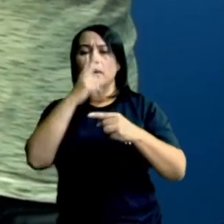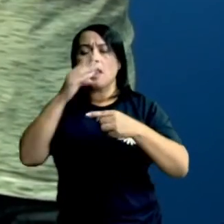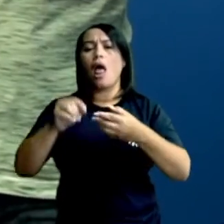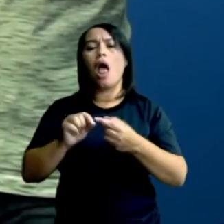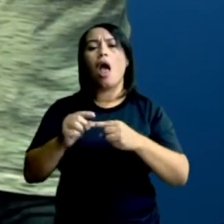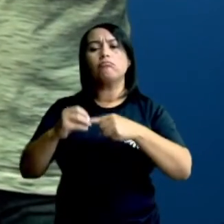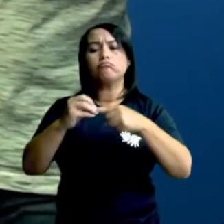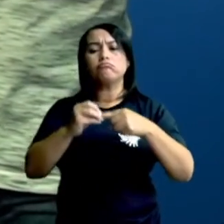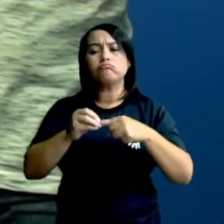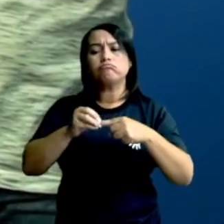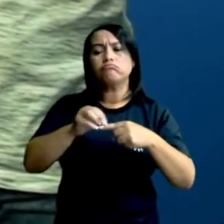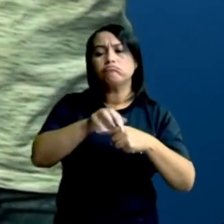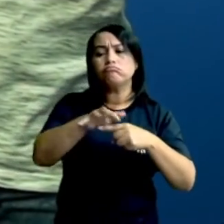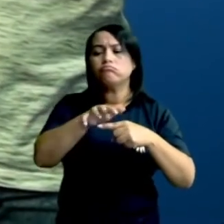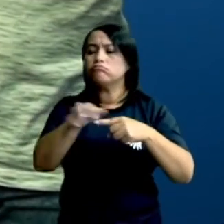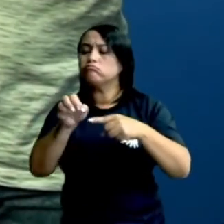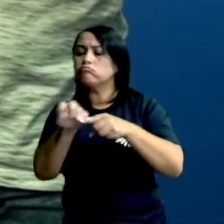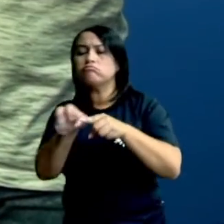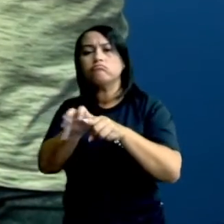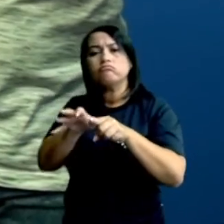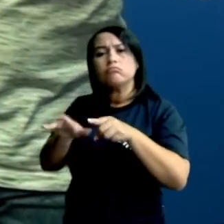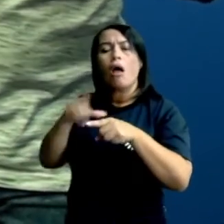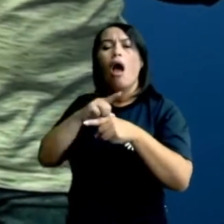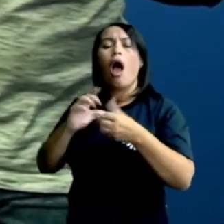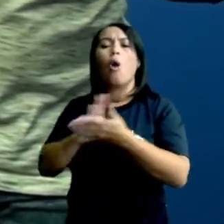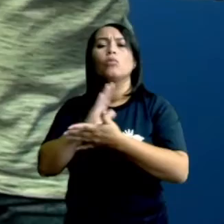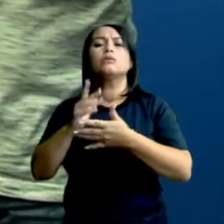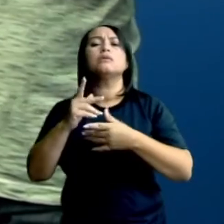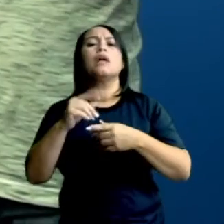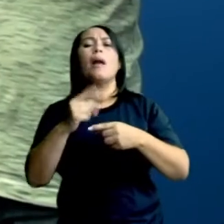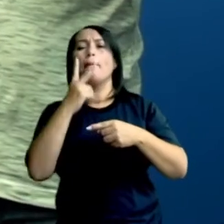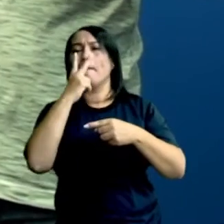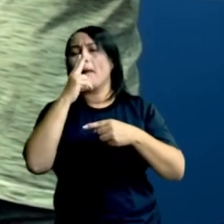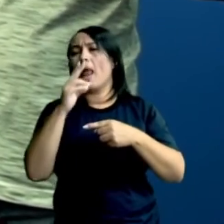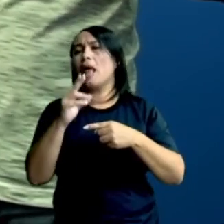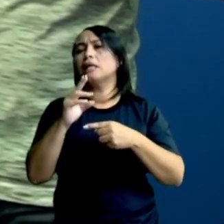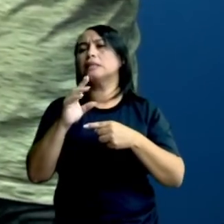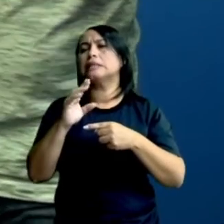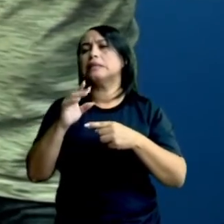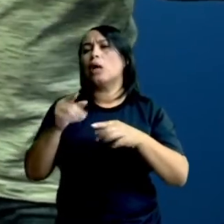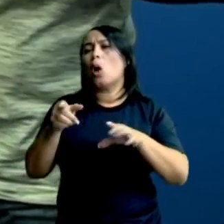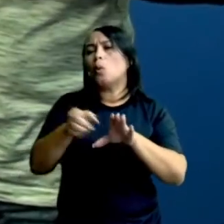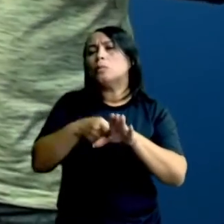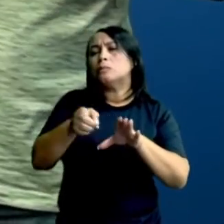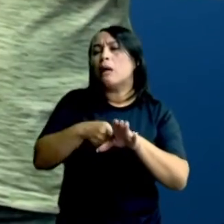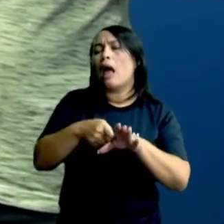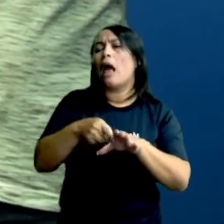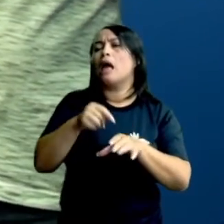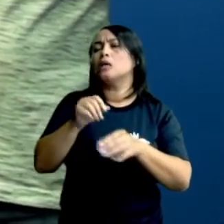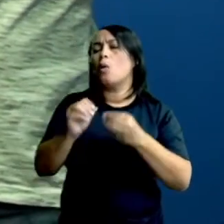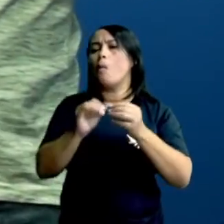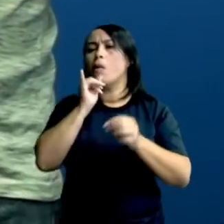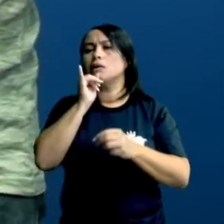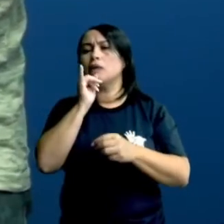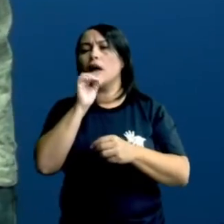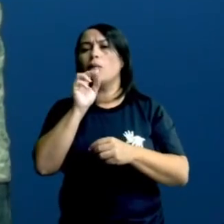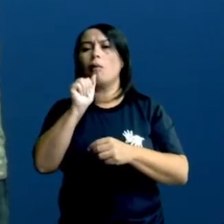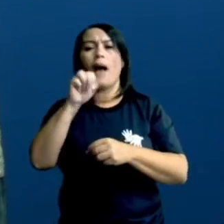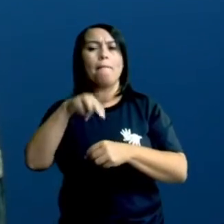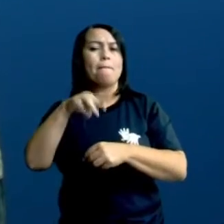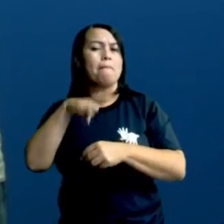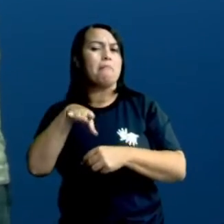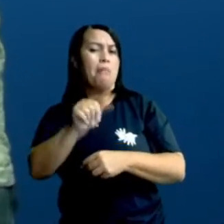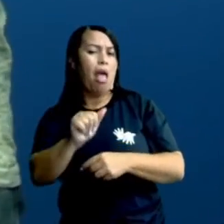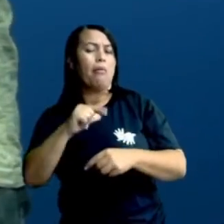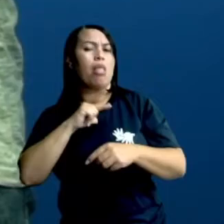se movimentem também. Outros possuem pseudópodes, como se fossem falsos pés, como uma ameba.